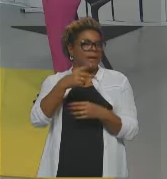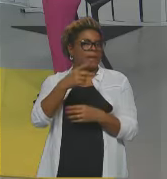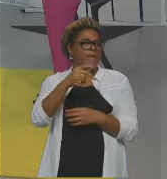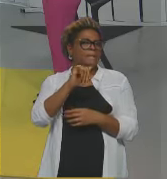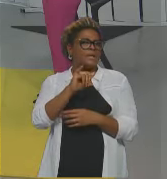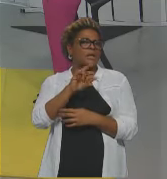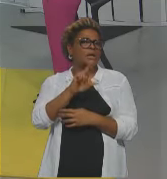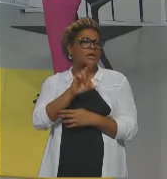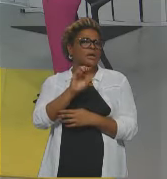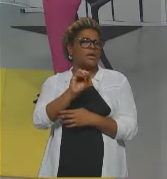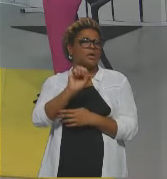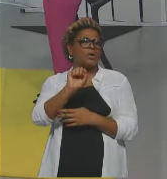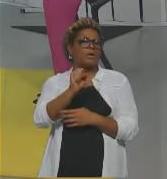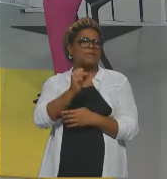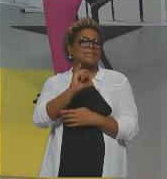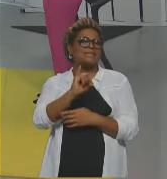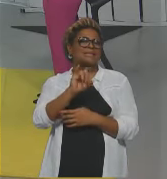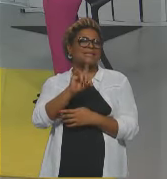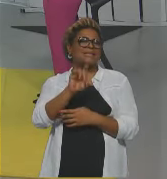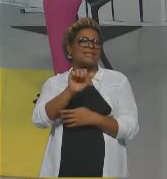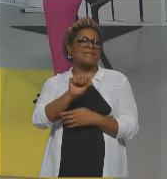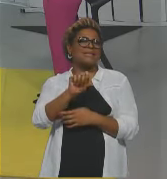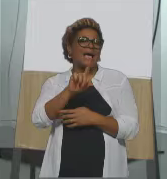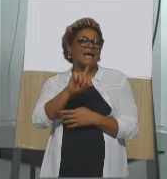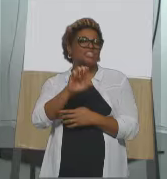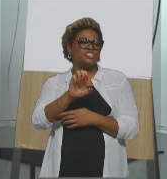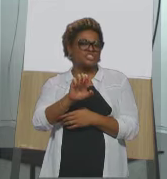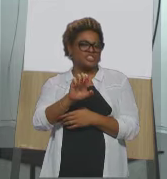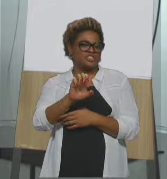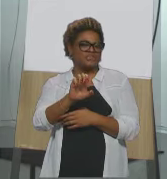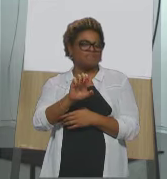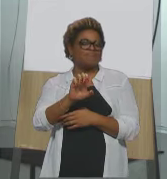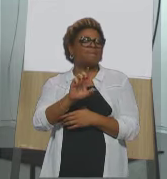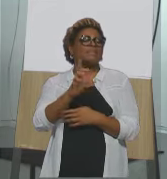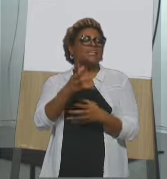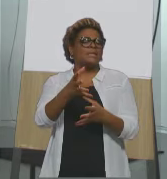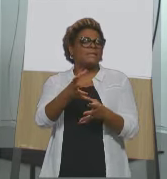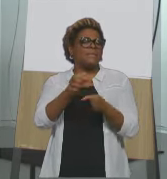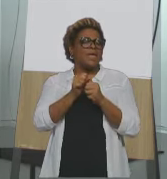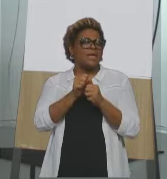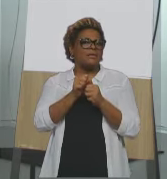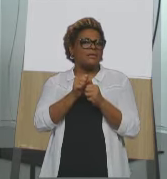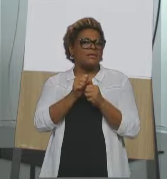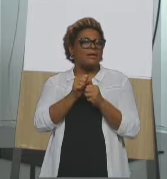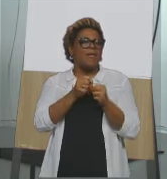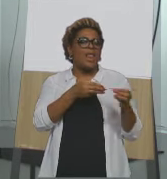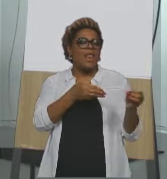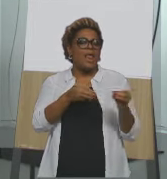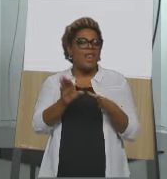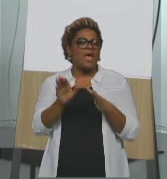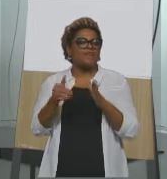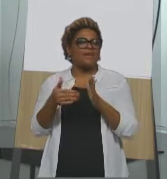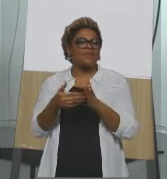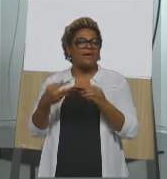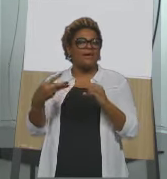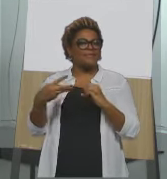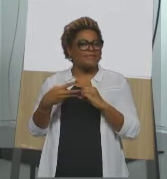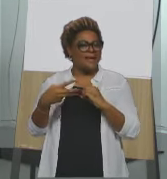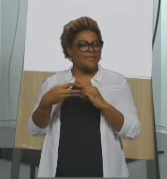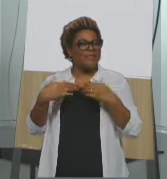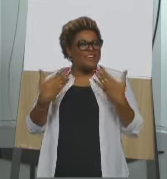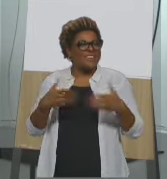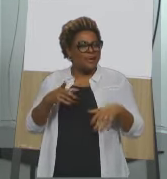vai captar esses nutrientes para levar para a célula. Então, você percebeu que existe aí uma harmonia,